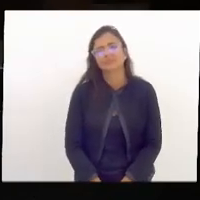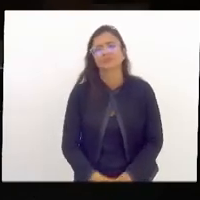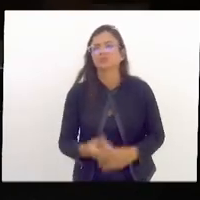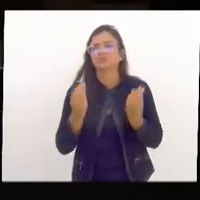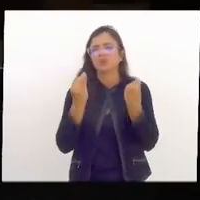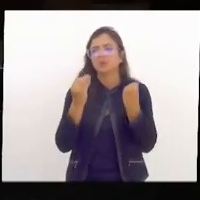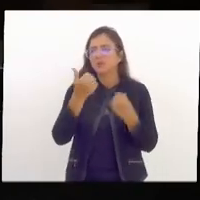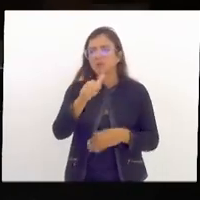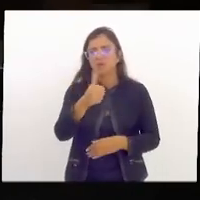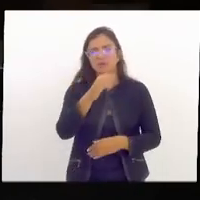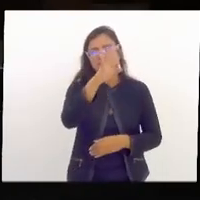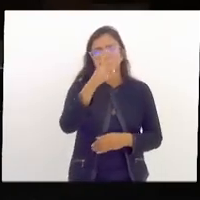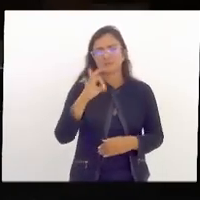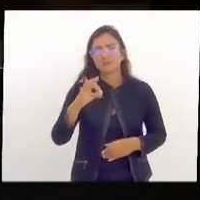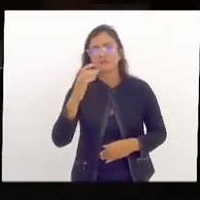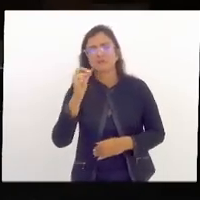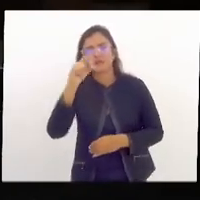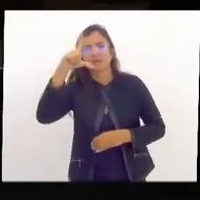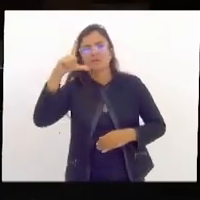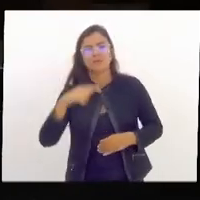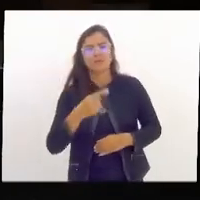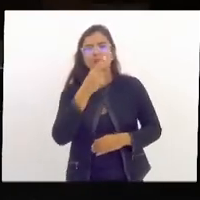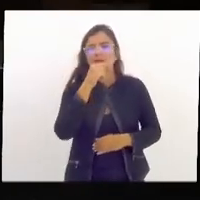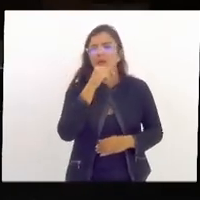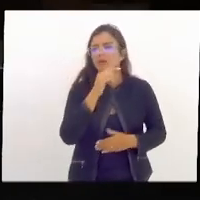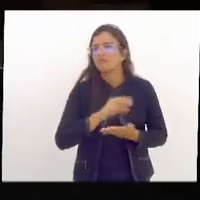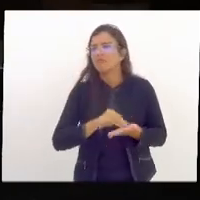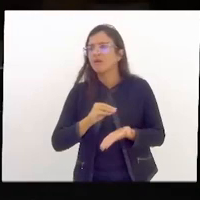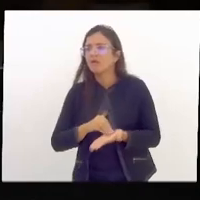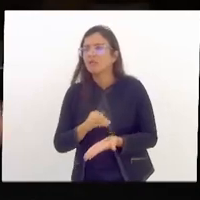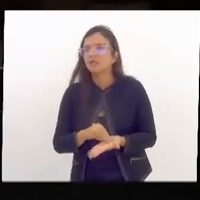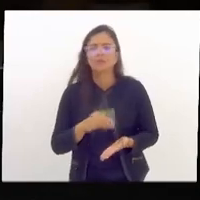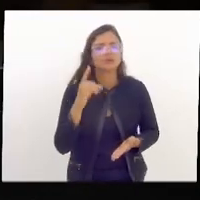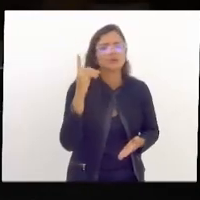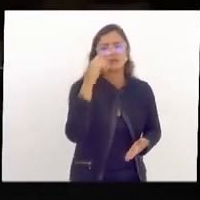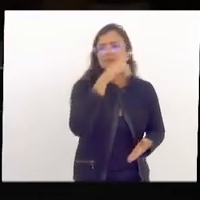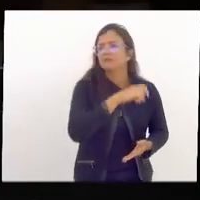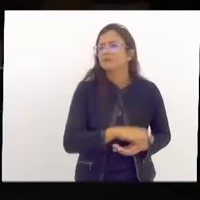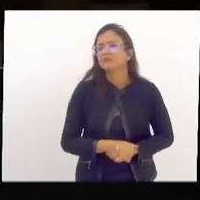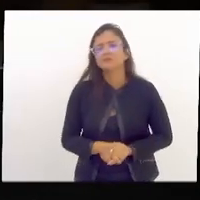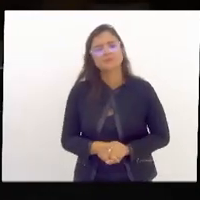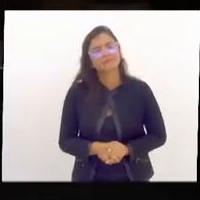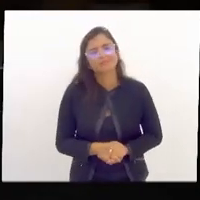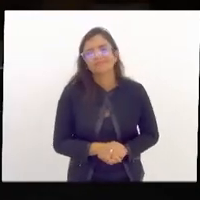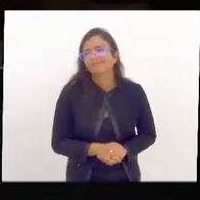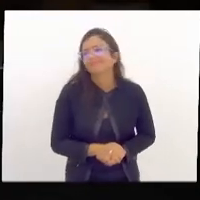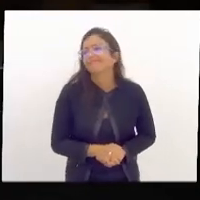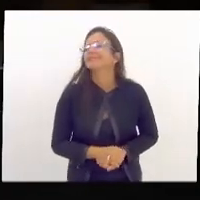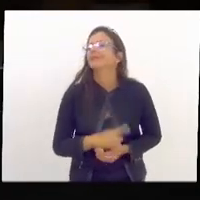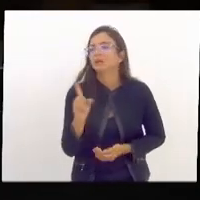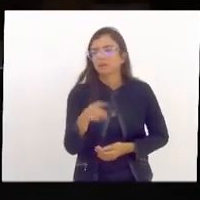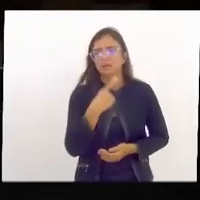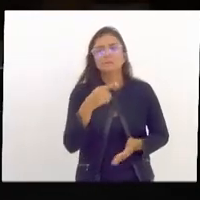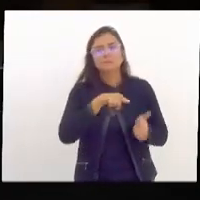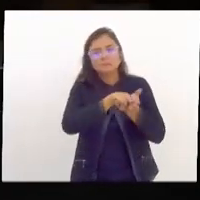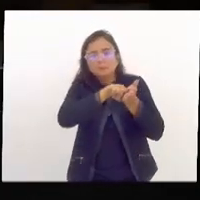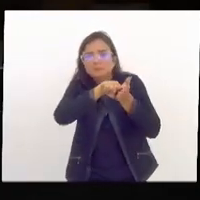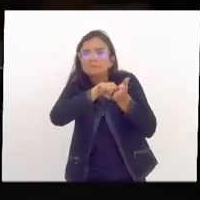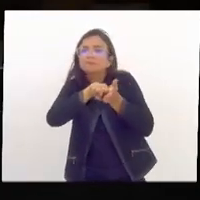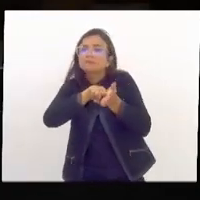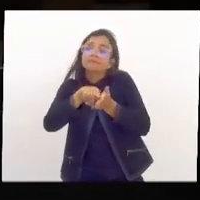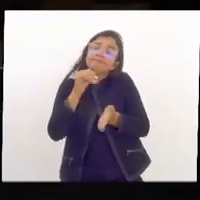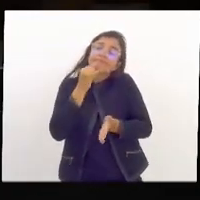de aumento e você não tem o abastecimento normalizado em diversas regiões, então é uma questão que nós temos que analisar.